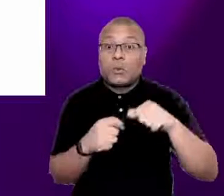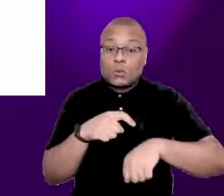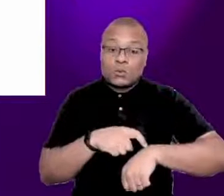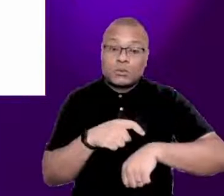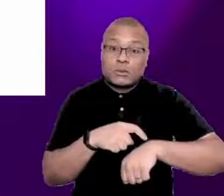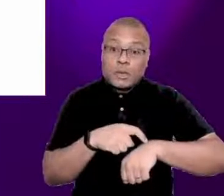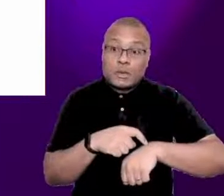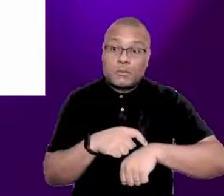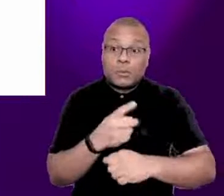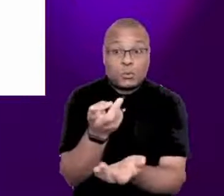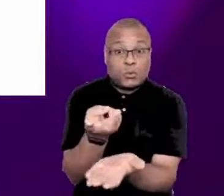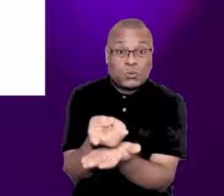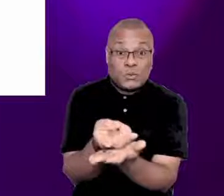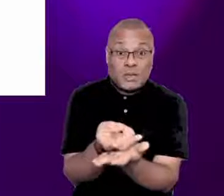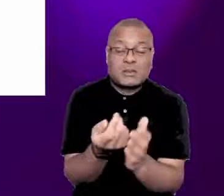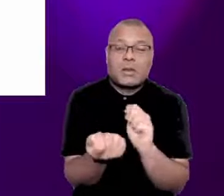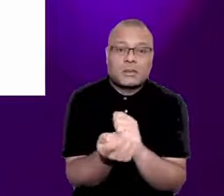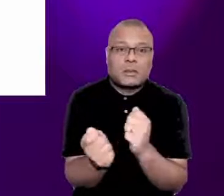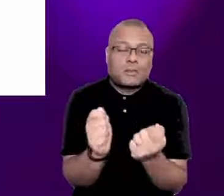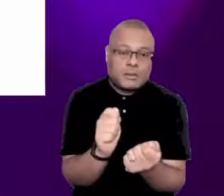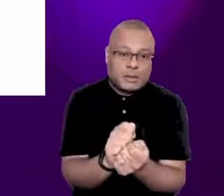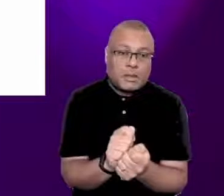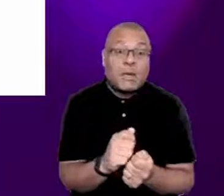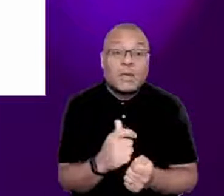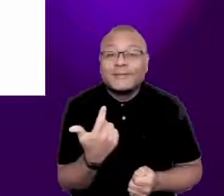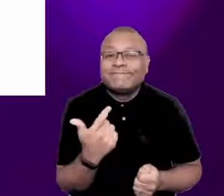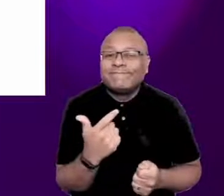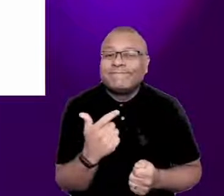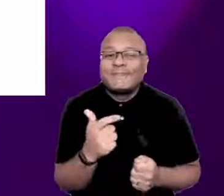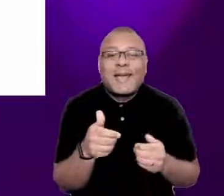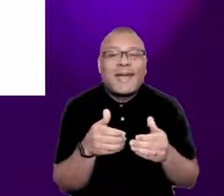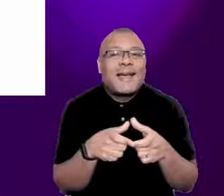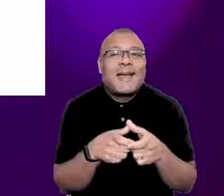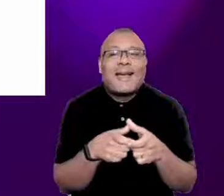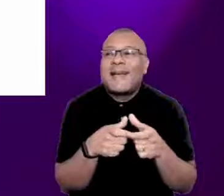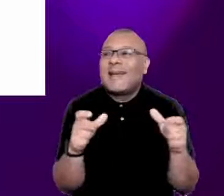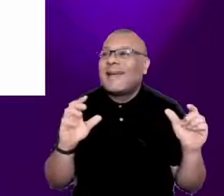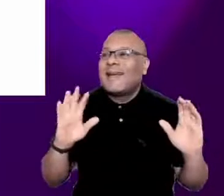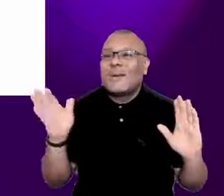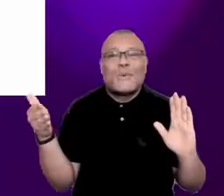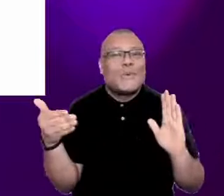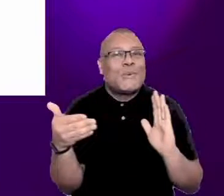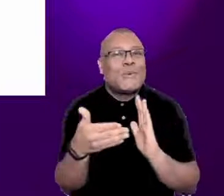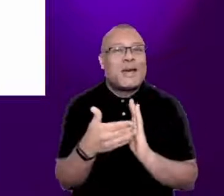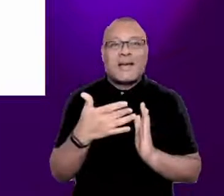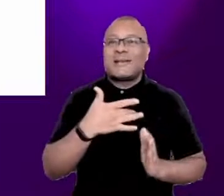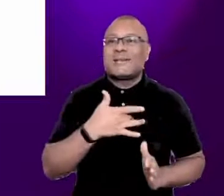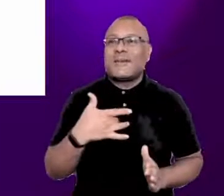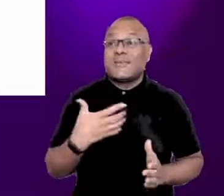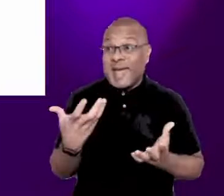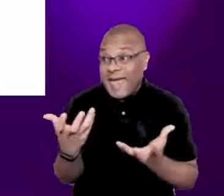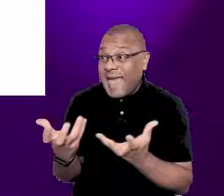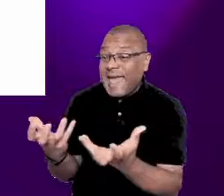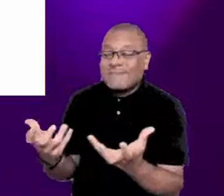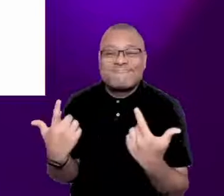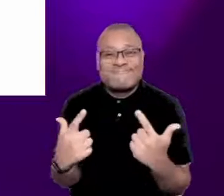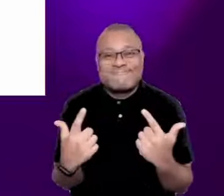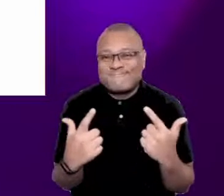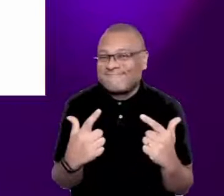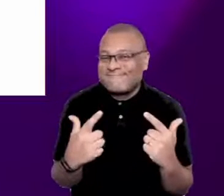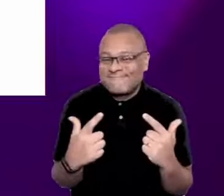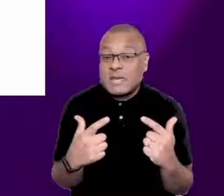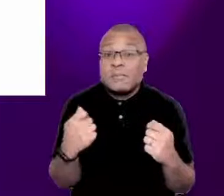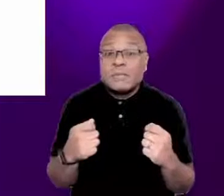dos pacientes. A gente não tem escala disponível para todas as condições de saúde que a gente gostaria e precisamos